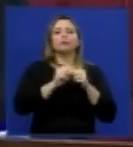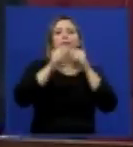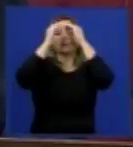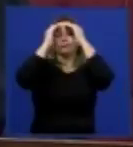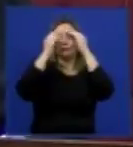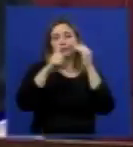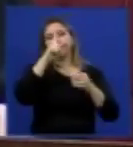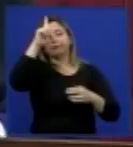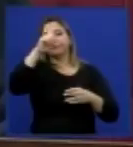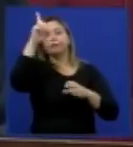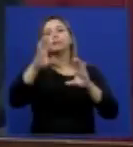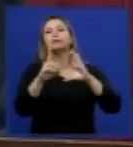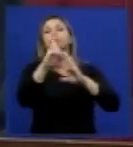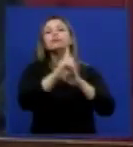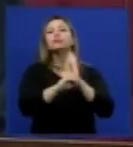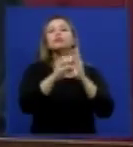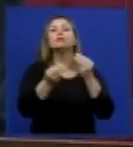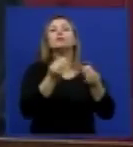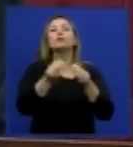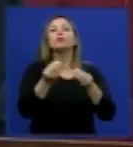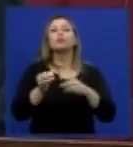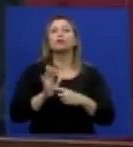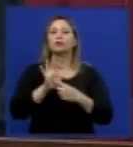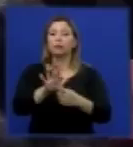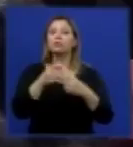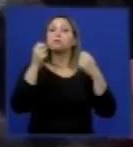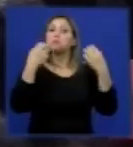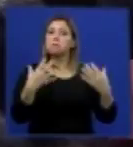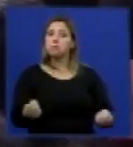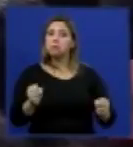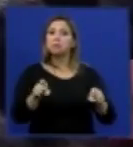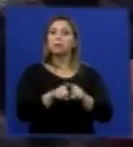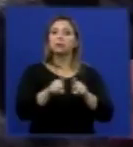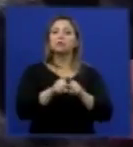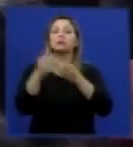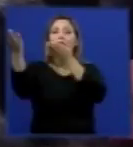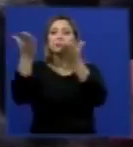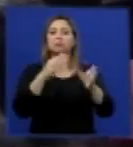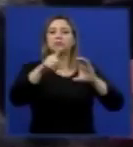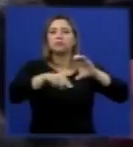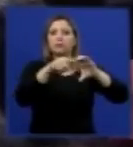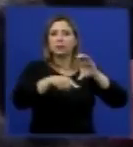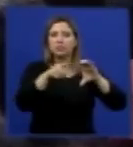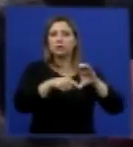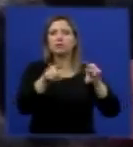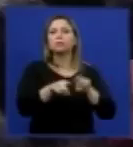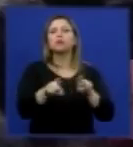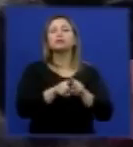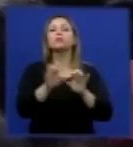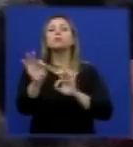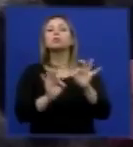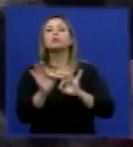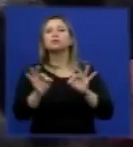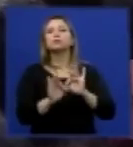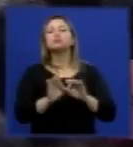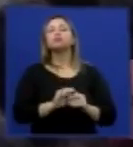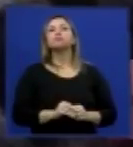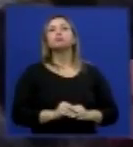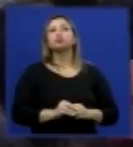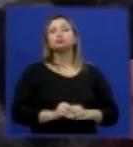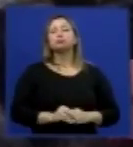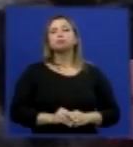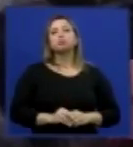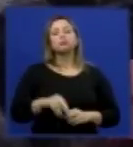2, que assim dispôs, fica autorizado o licenciamento de importação de pneumáticos remoldados, classificados na nomenclatura